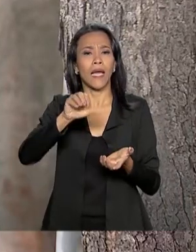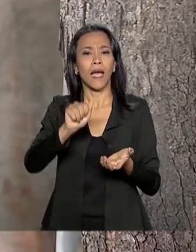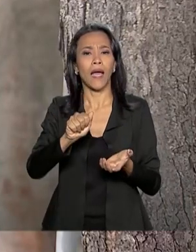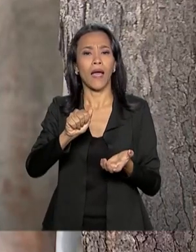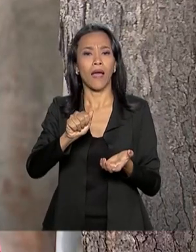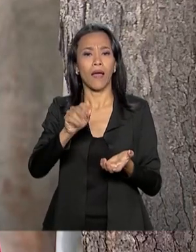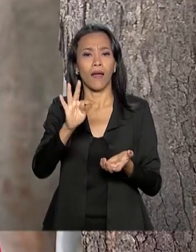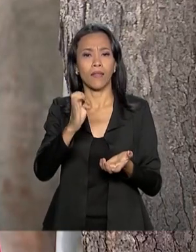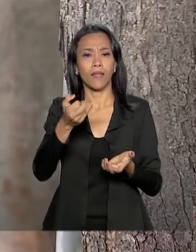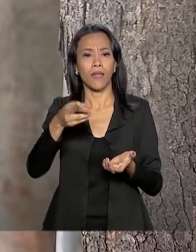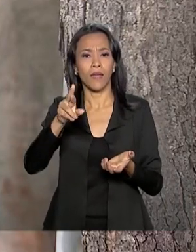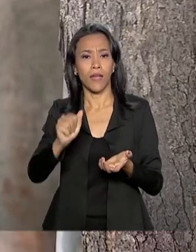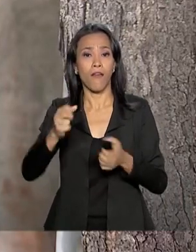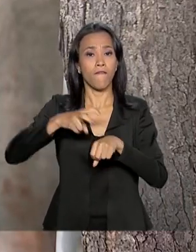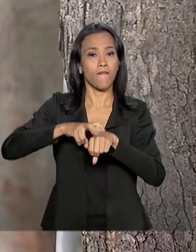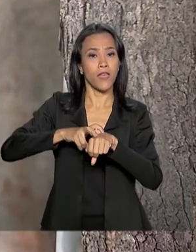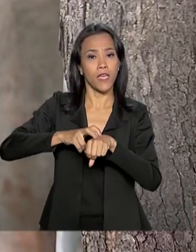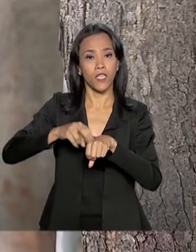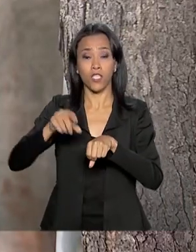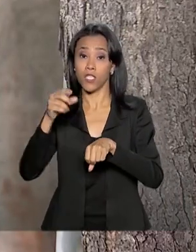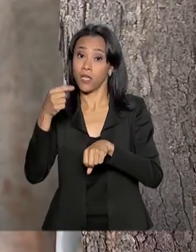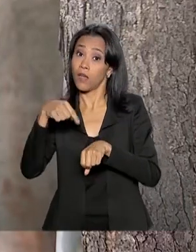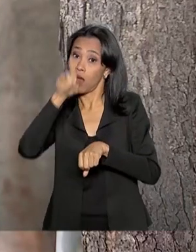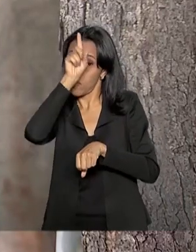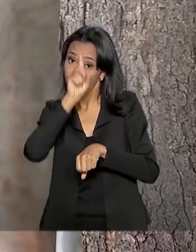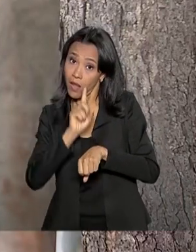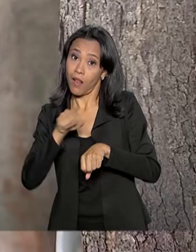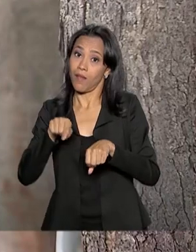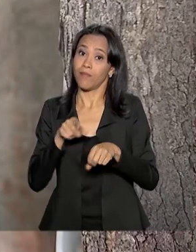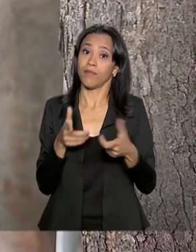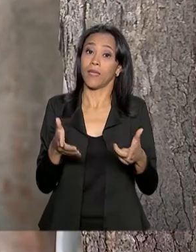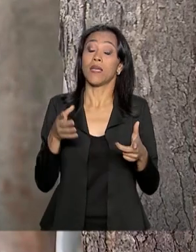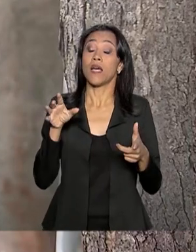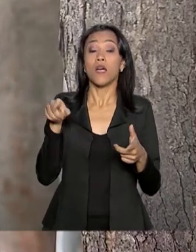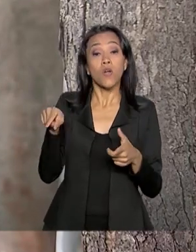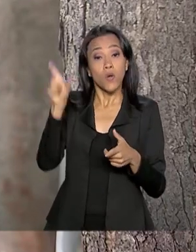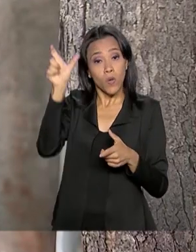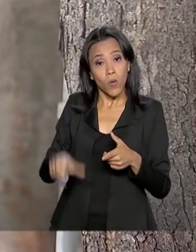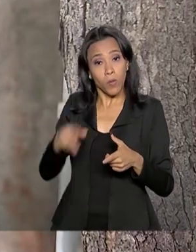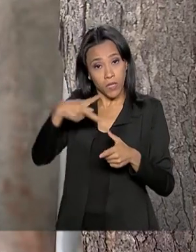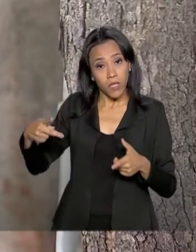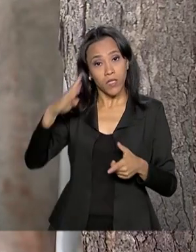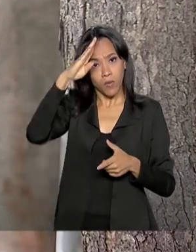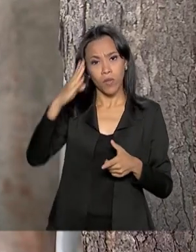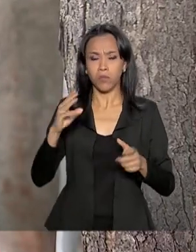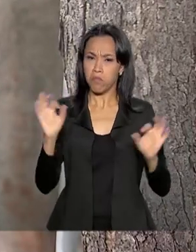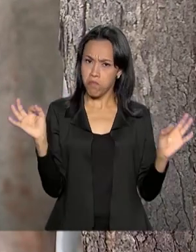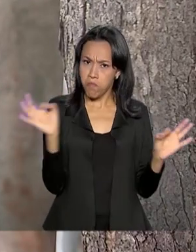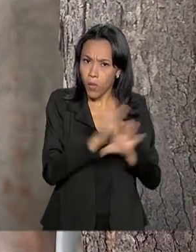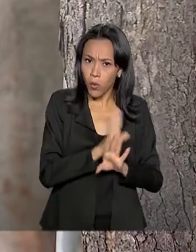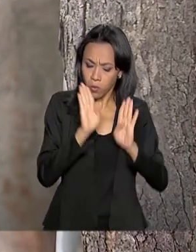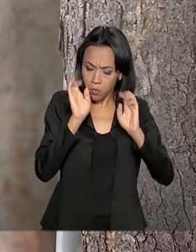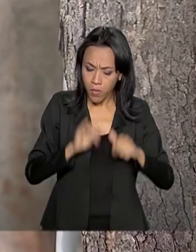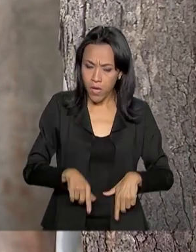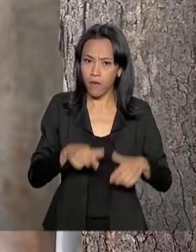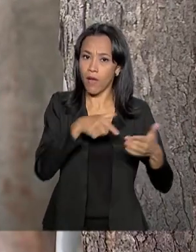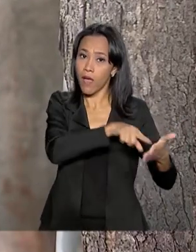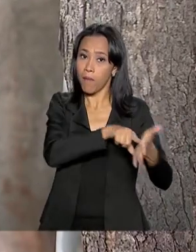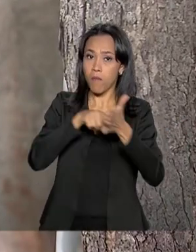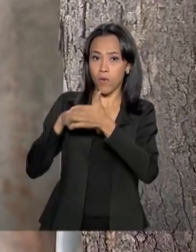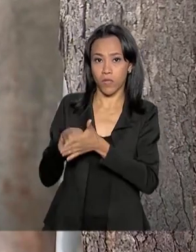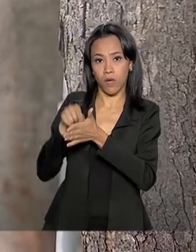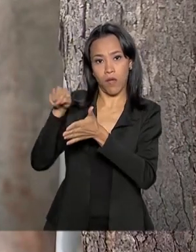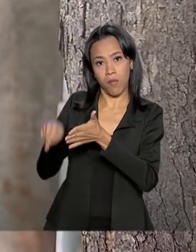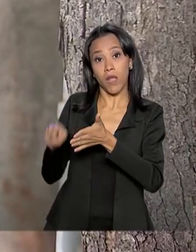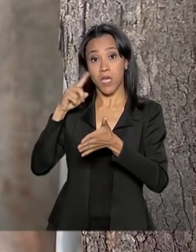paulo guedes assim que o presidente jair bolsonaro se recuperar da cirurgia vão ser apresentadas a ele as opções de reforma e